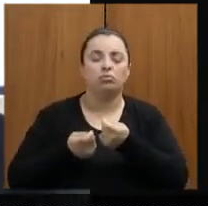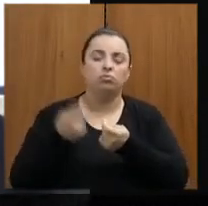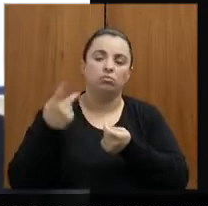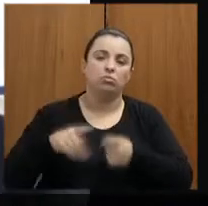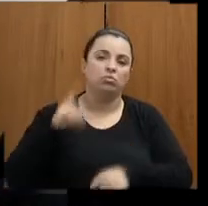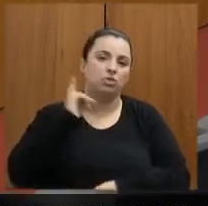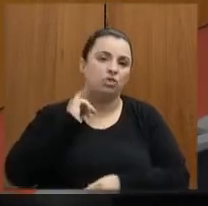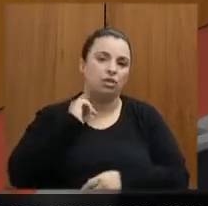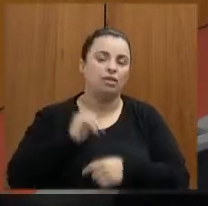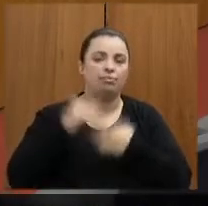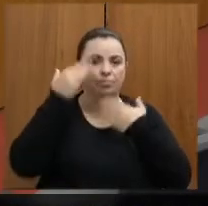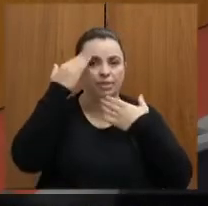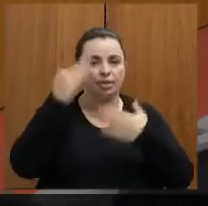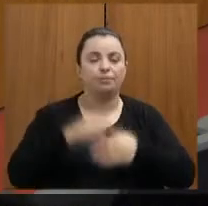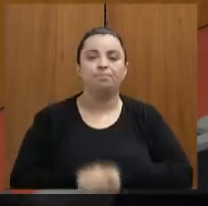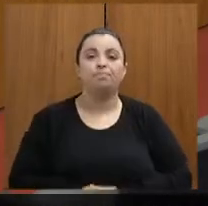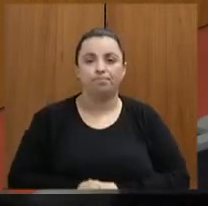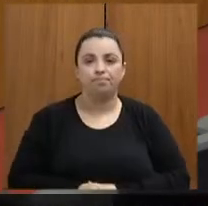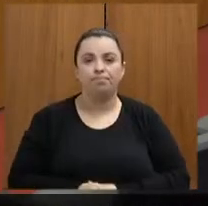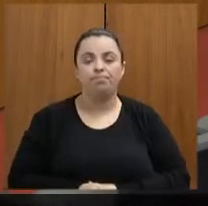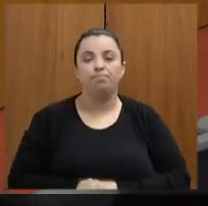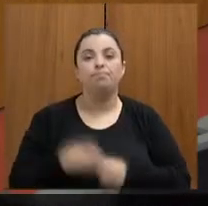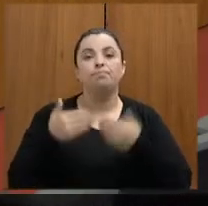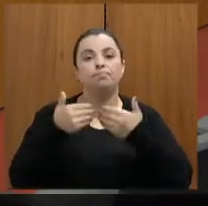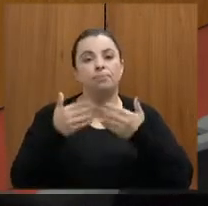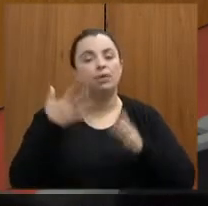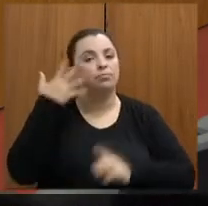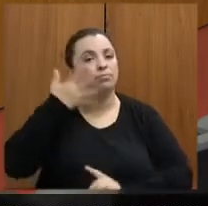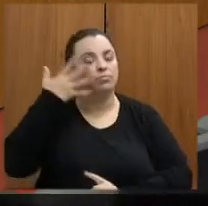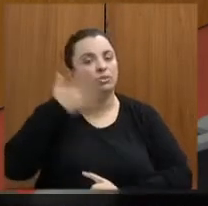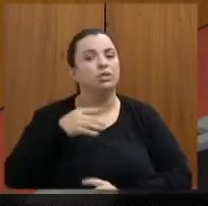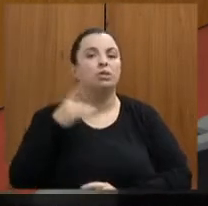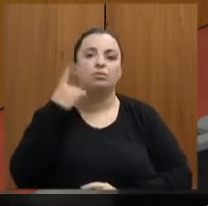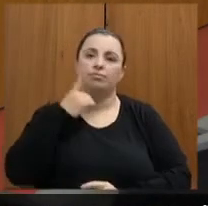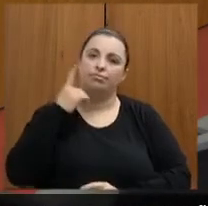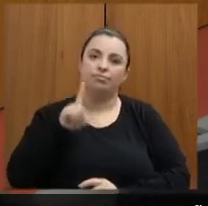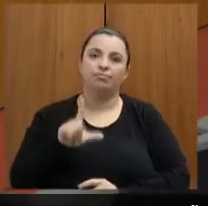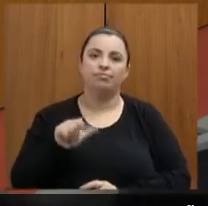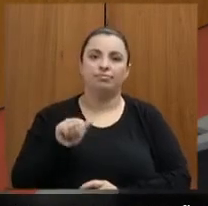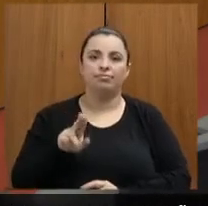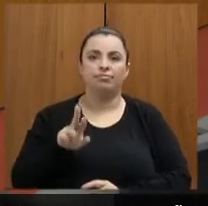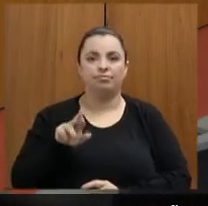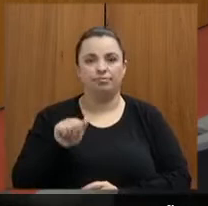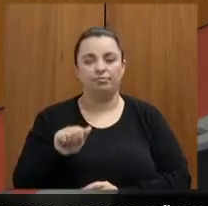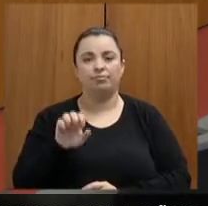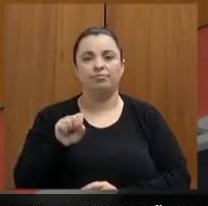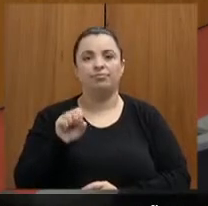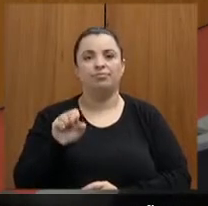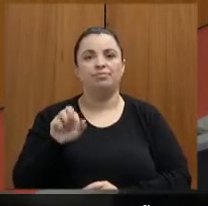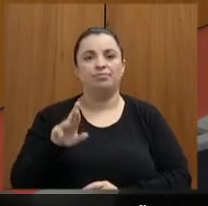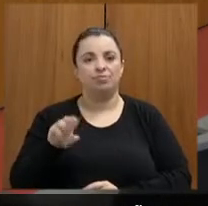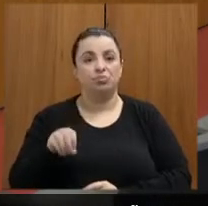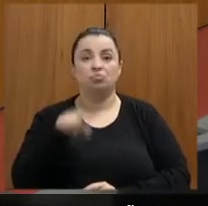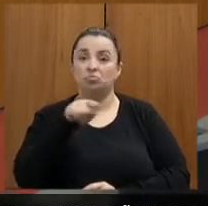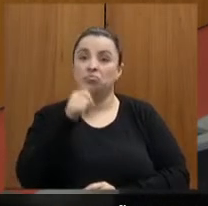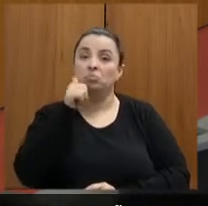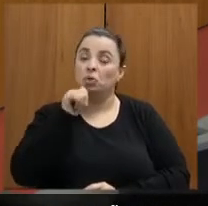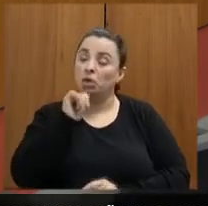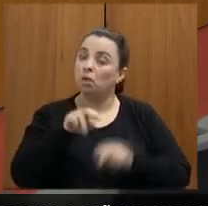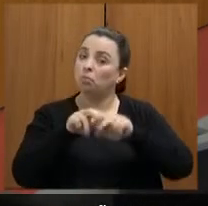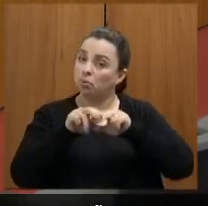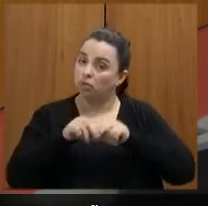e com a palavra deputada Laura Serrana e como mulher também tem aí